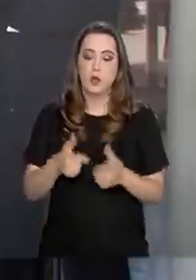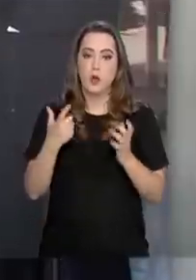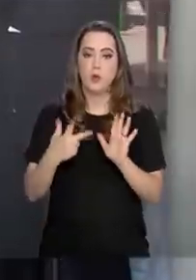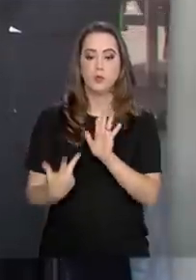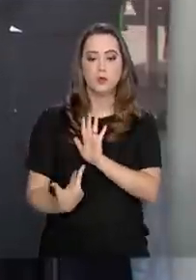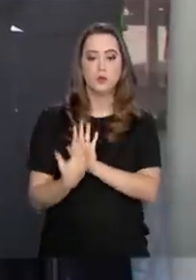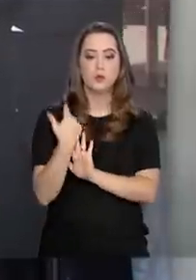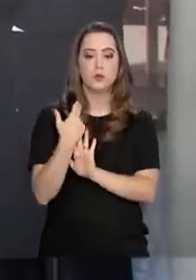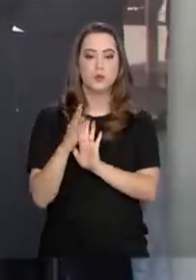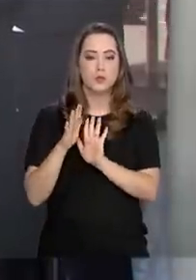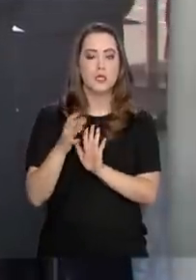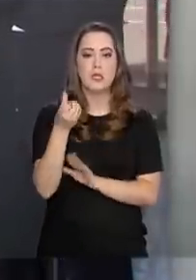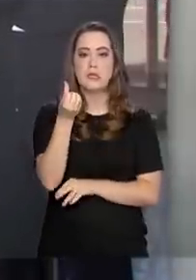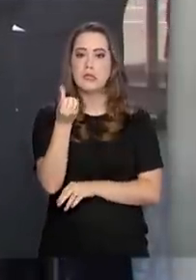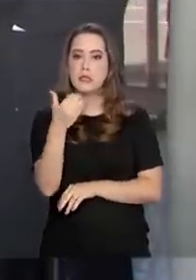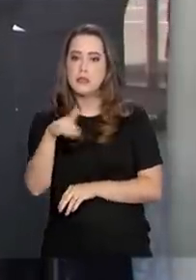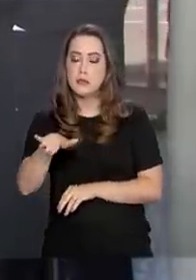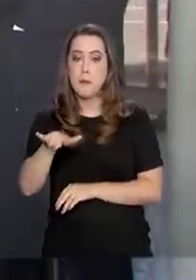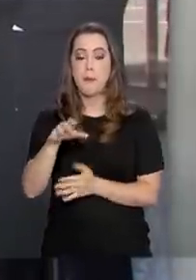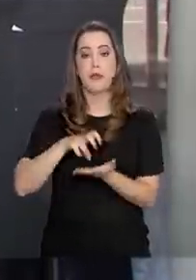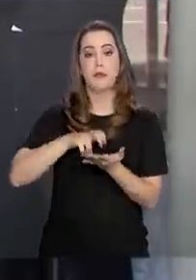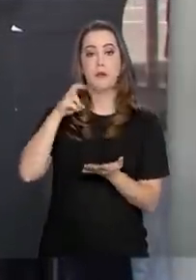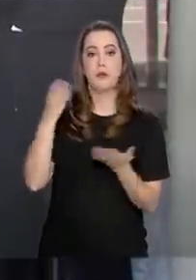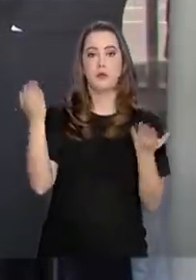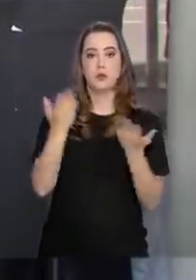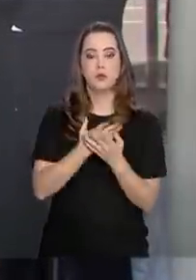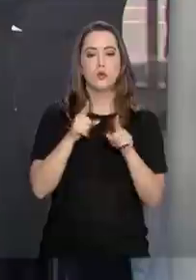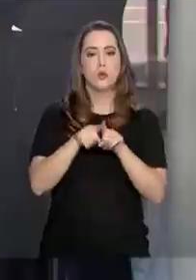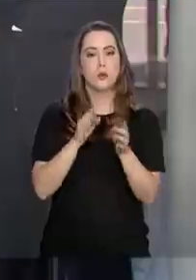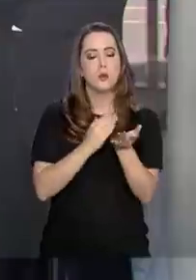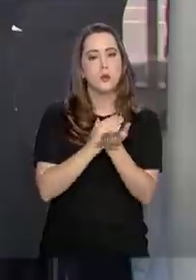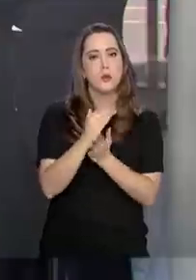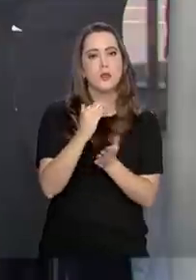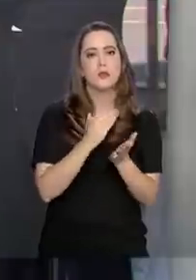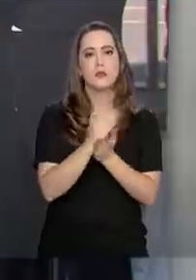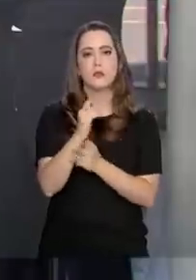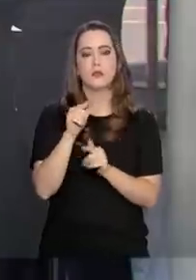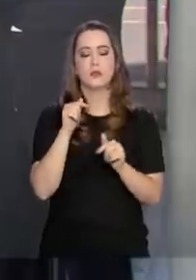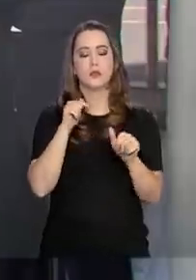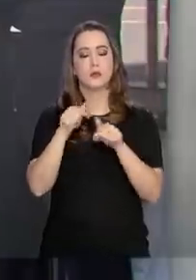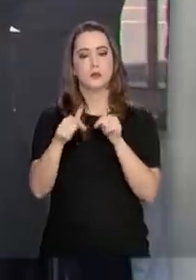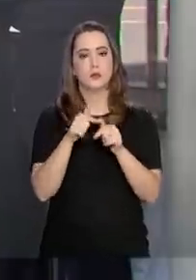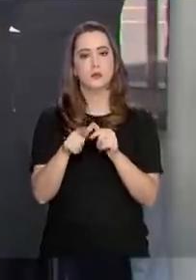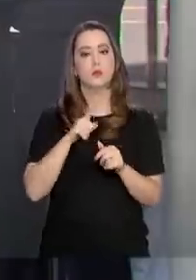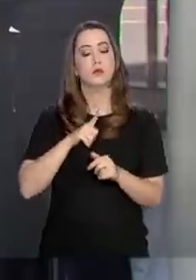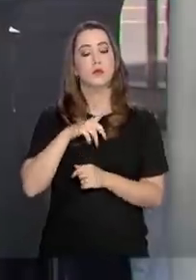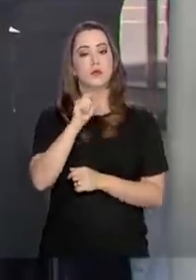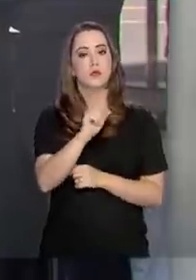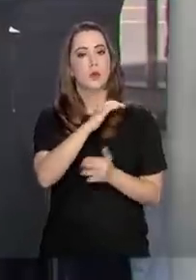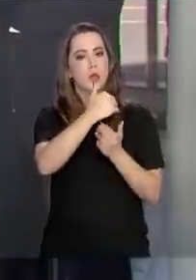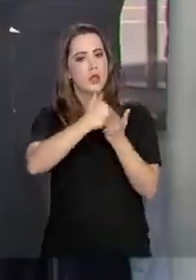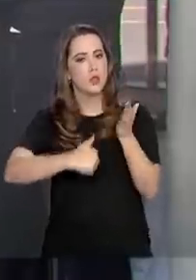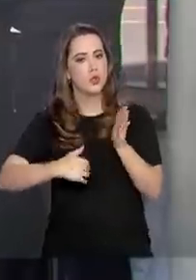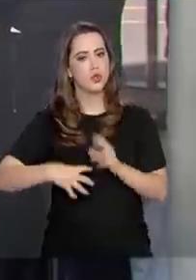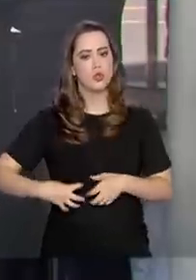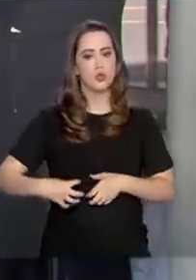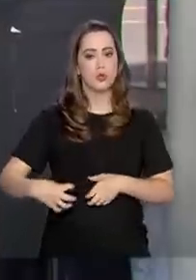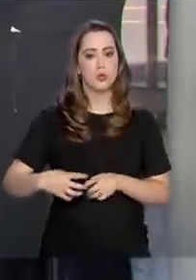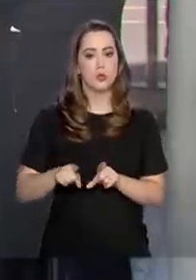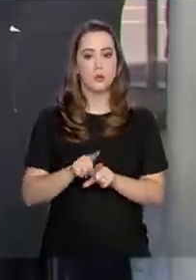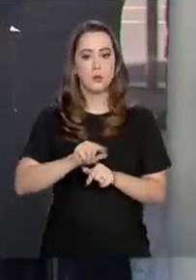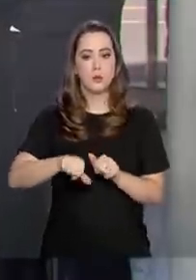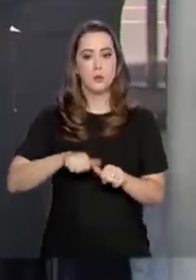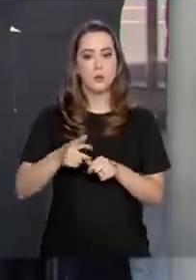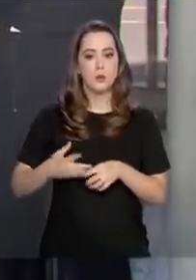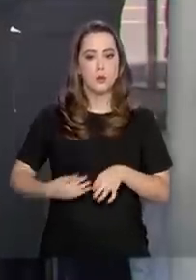cirúrgico por volta de 6:30 da manhã de hoje para iniciar esse procedimento que consiste na retirada da bolsa de colostomia